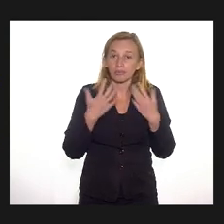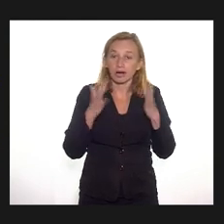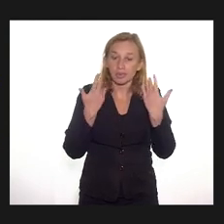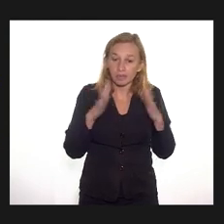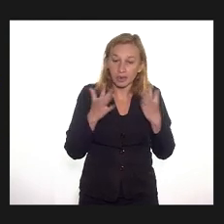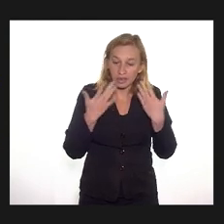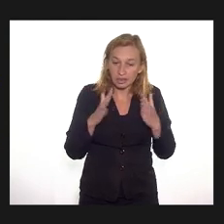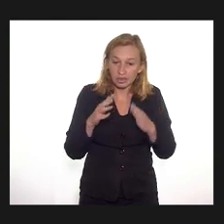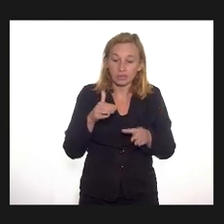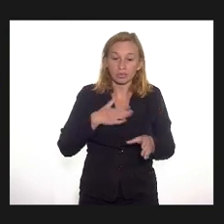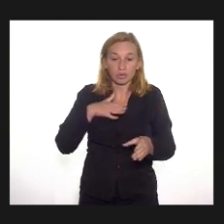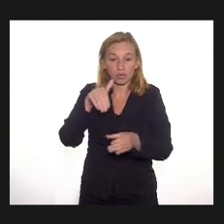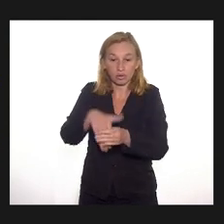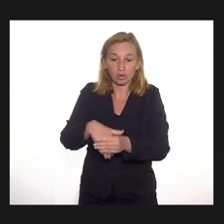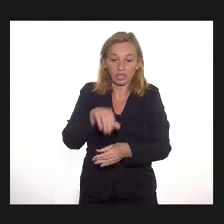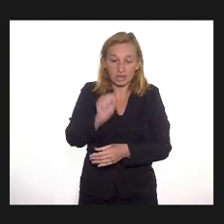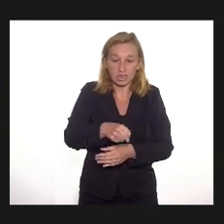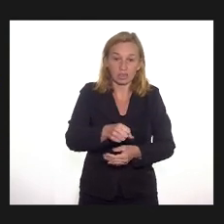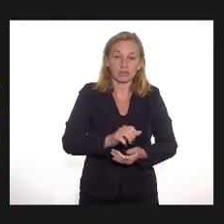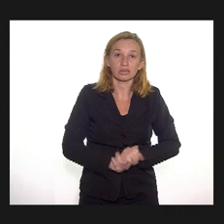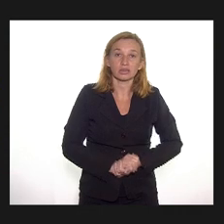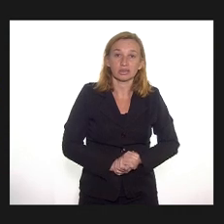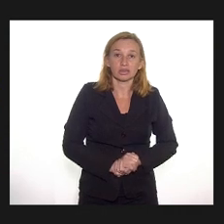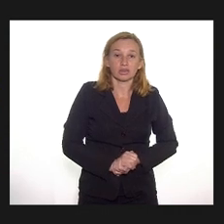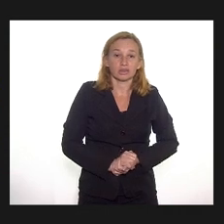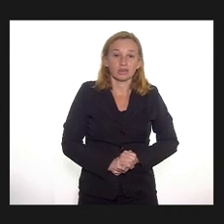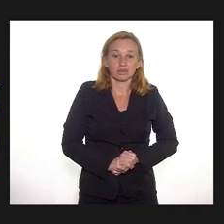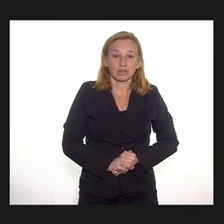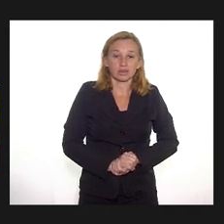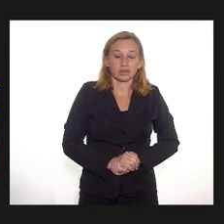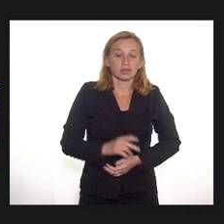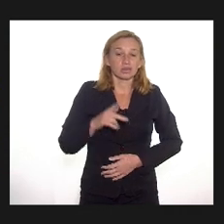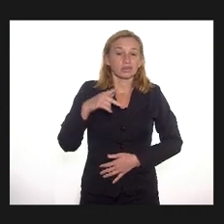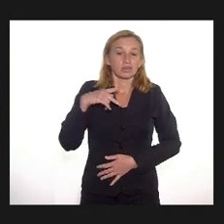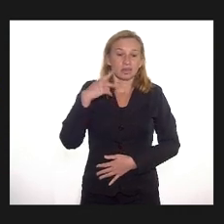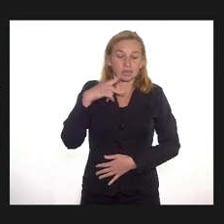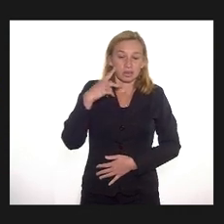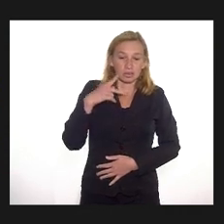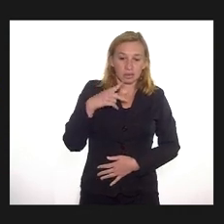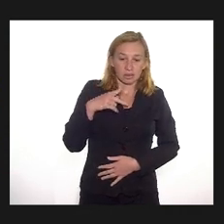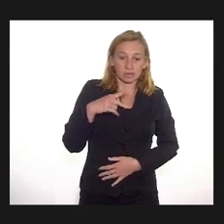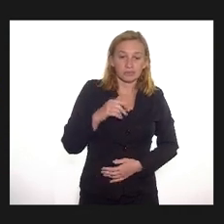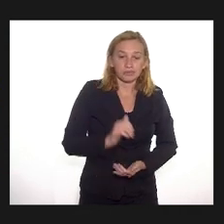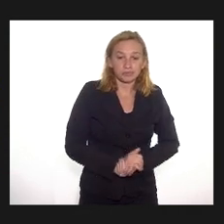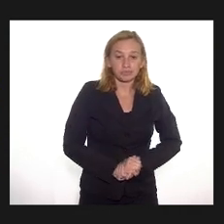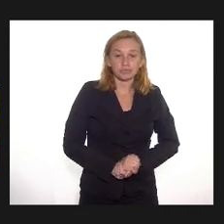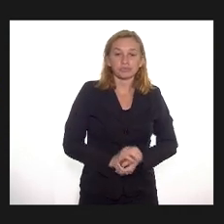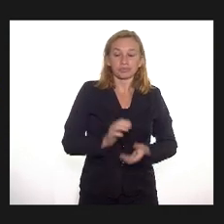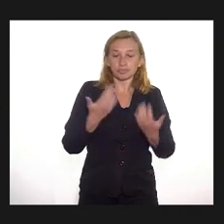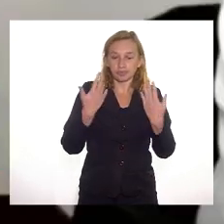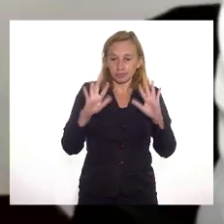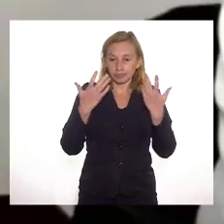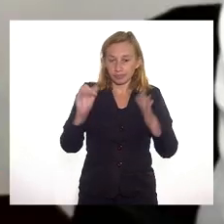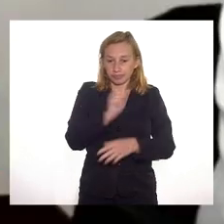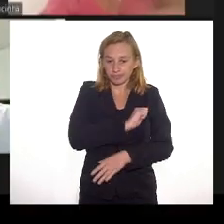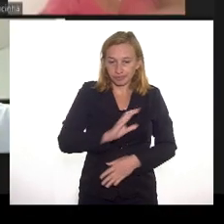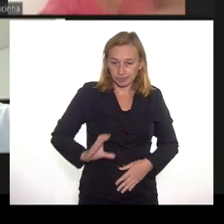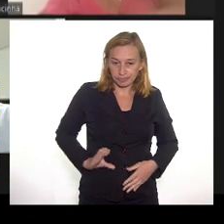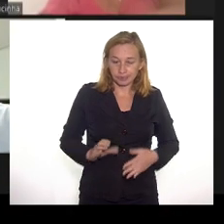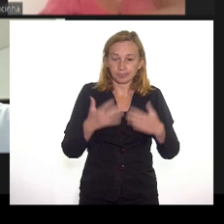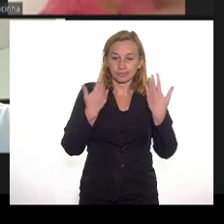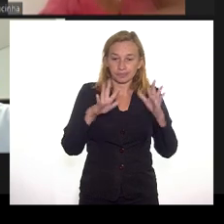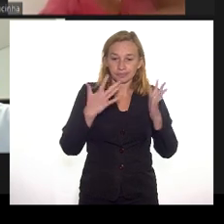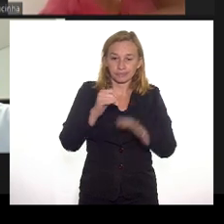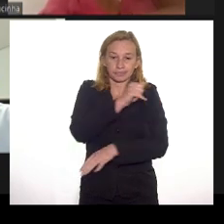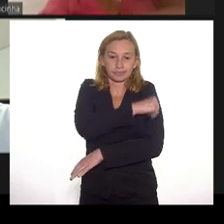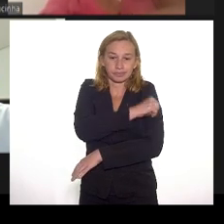já antecipo meu voto. Meu voto é sim. Do Parlamento Fluminense, parabéns, presidente. Parabéns ao Rio de